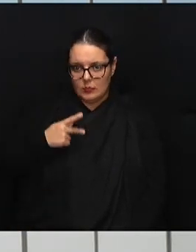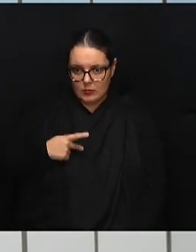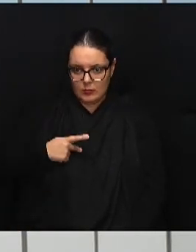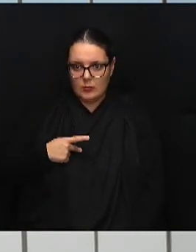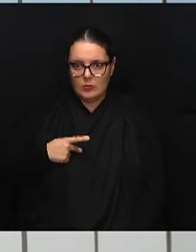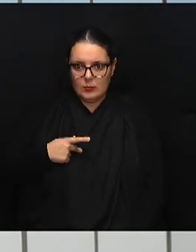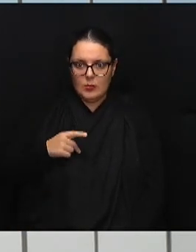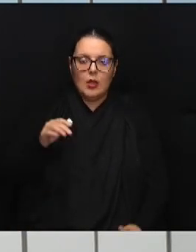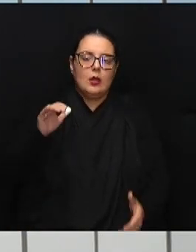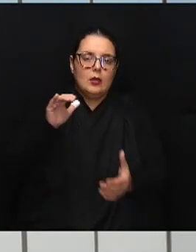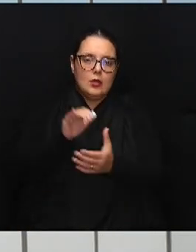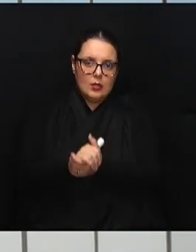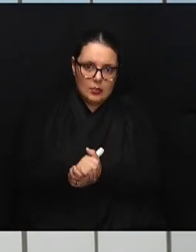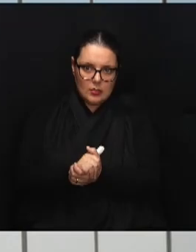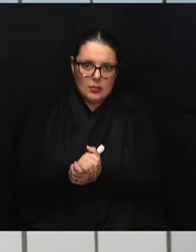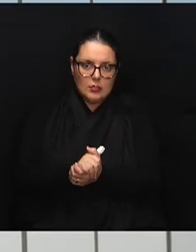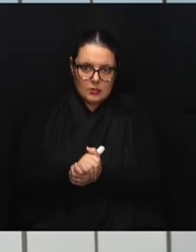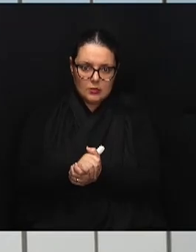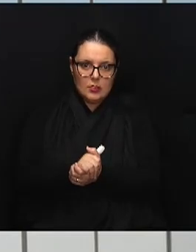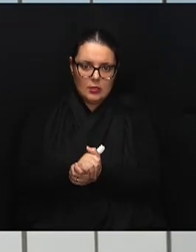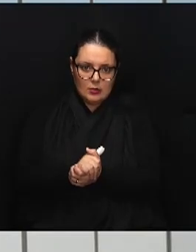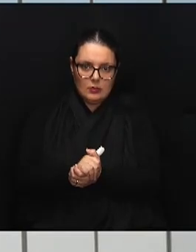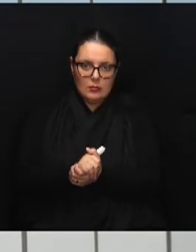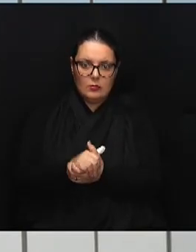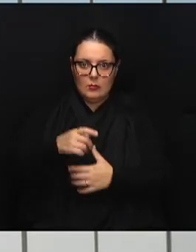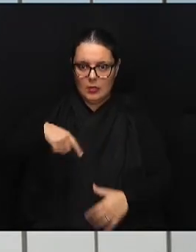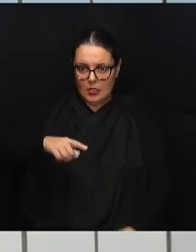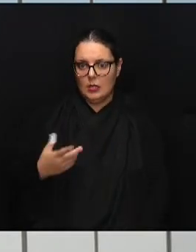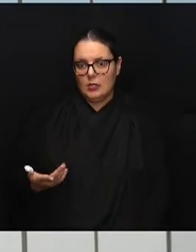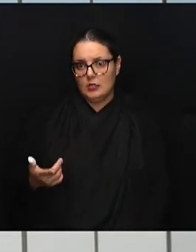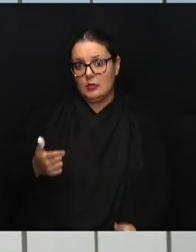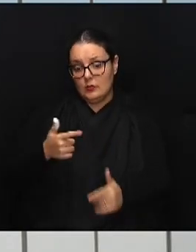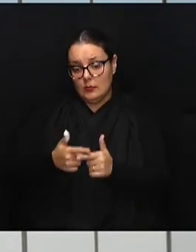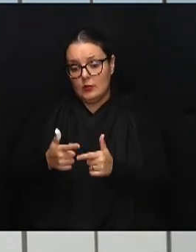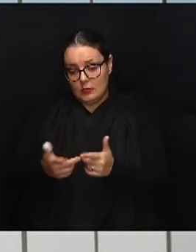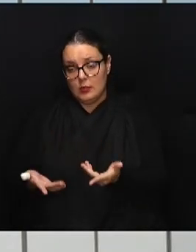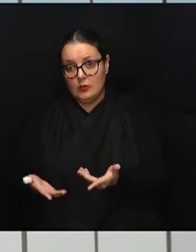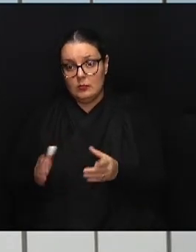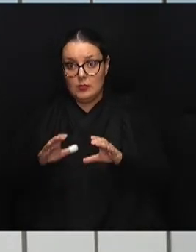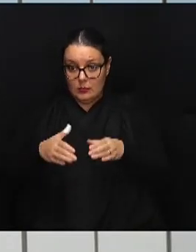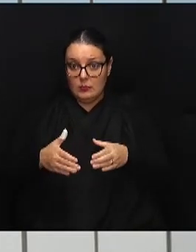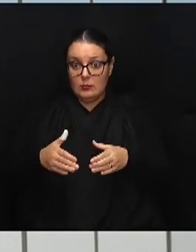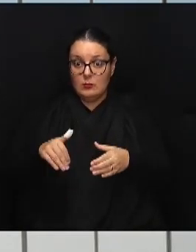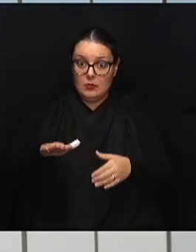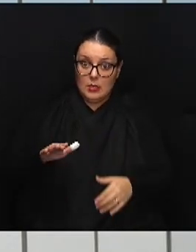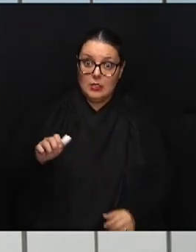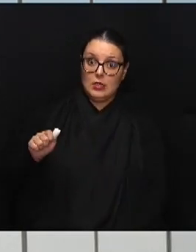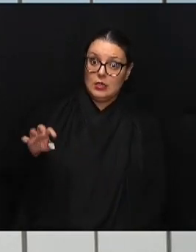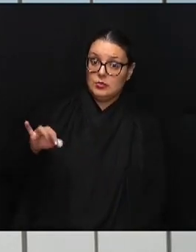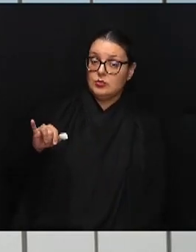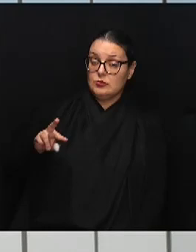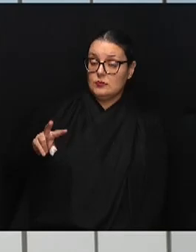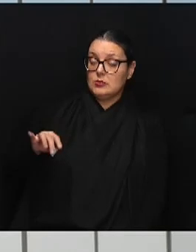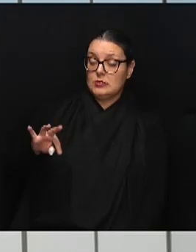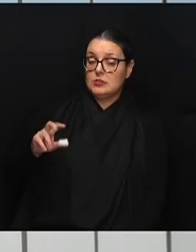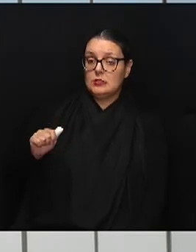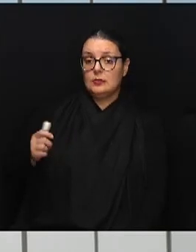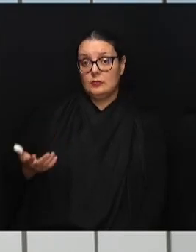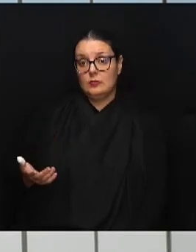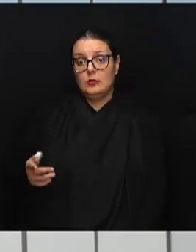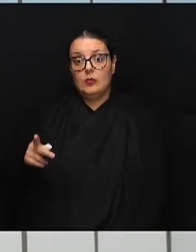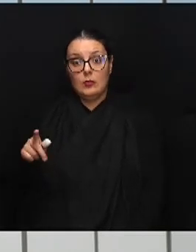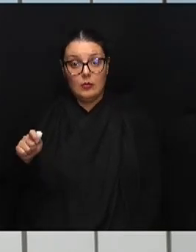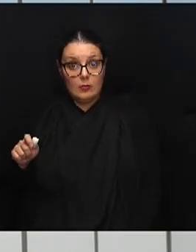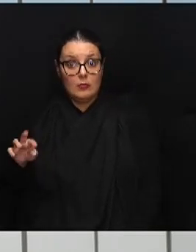próprio casamento em si, né? Para eles seria um problema, para esse grupo mais ativista. Né? O